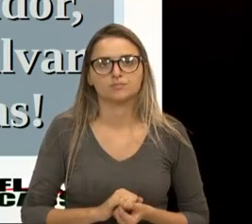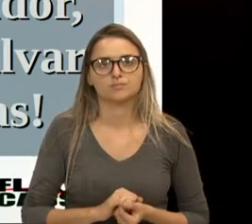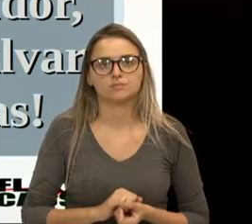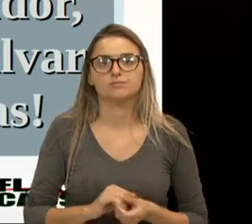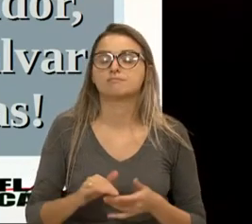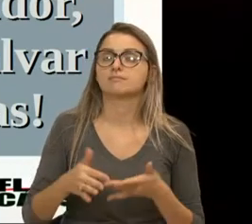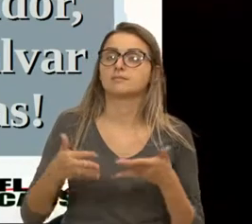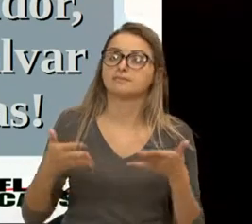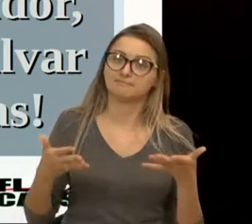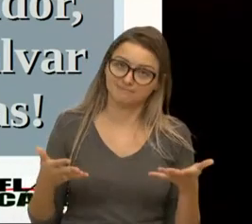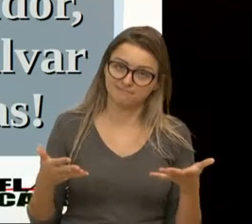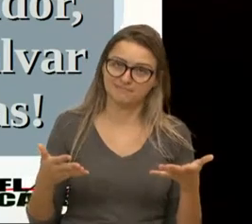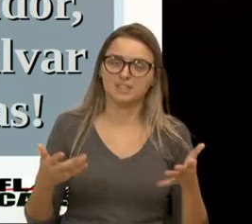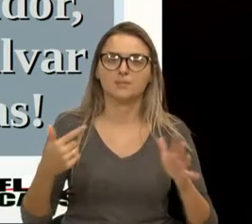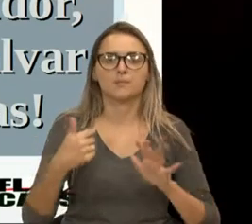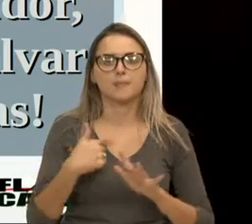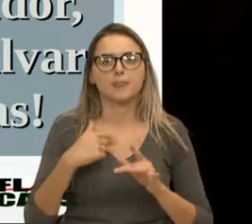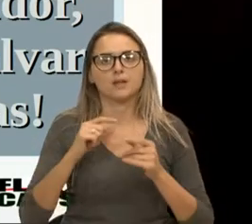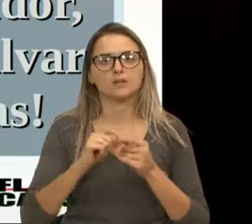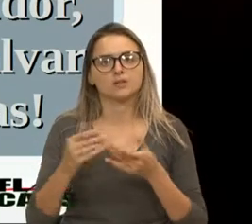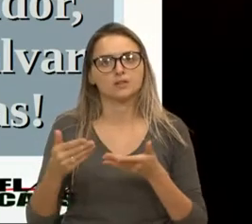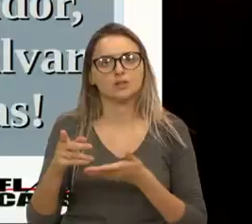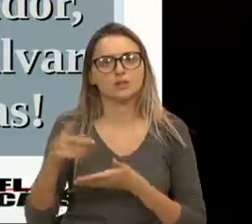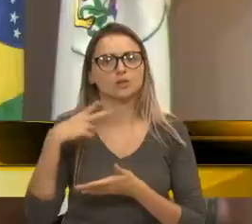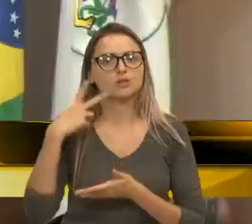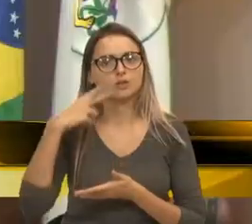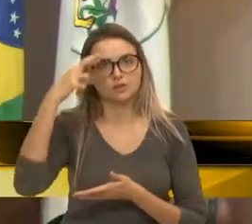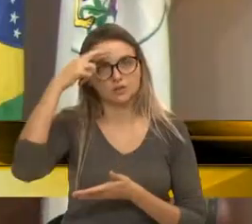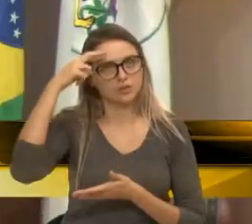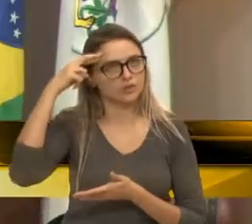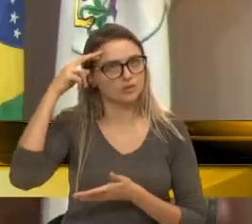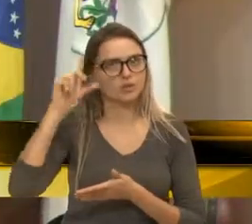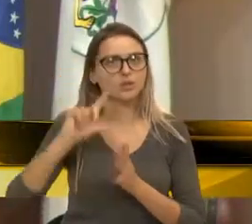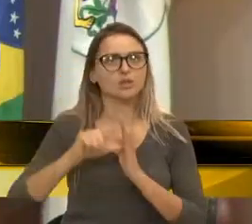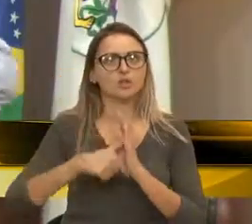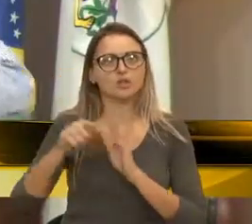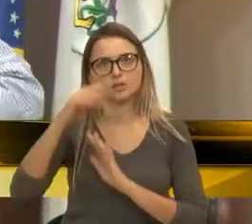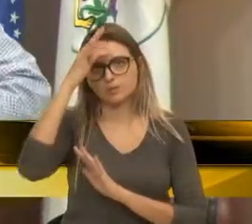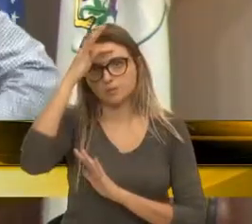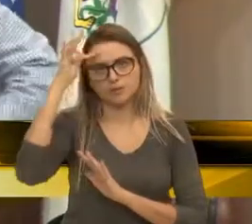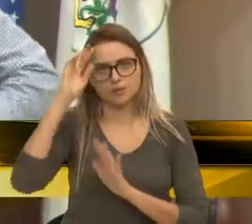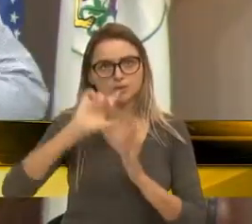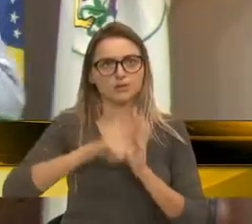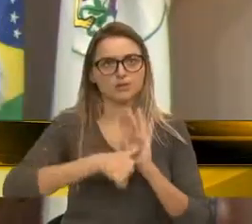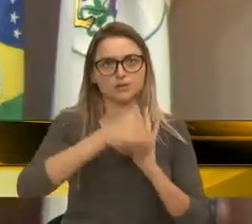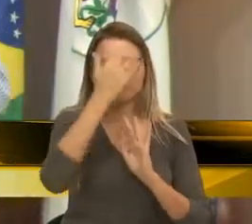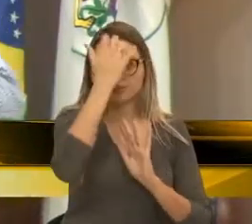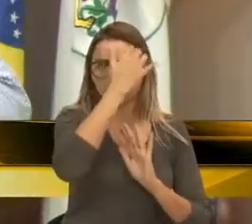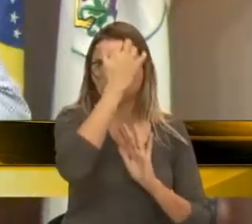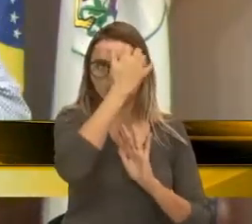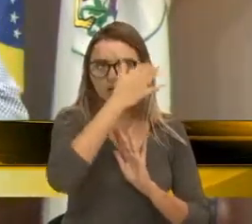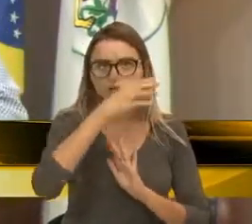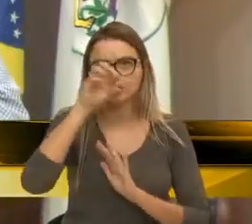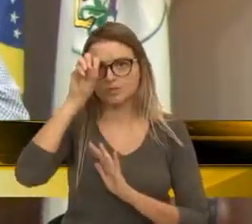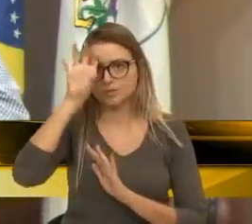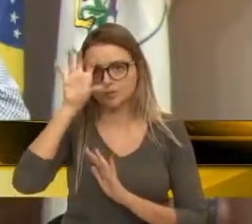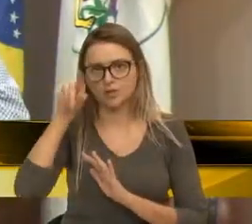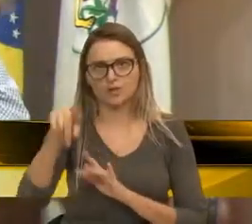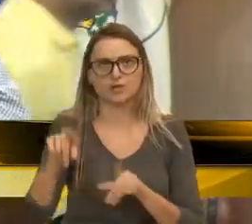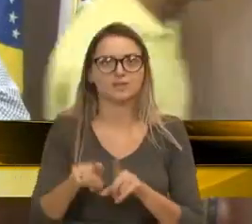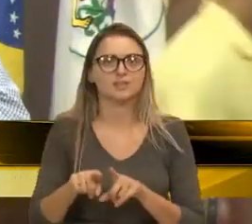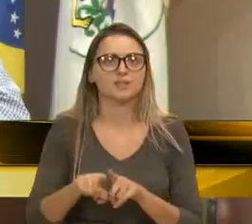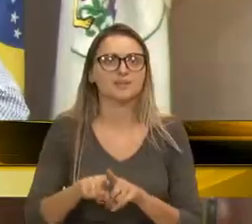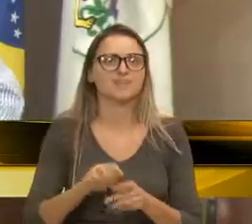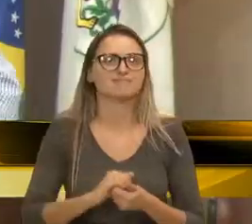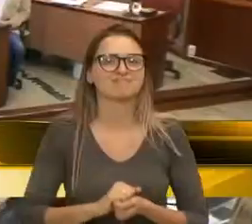Então, eu passo a palavra ao vereador Rafael, na sequência Tuigo, e depois o Adilório Domênico. Elisandro Fiuza também vai ter